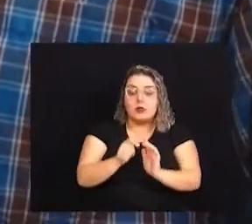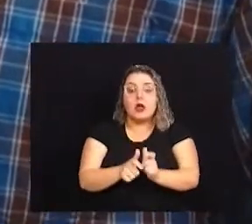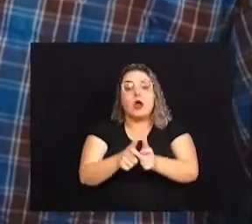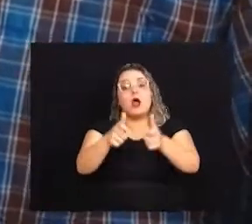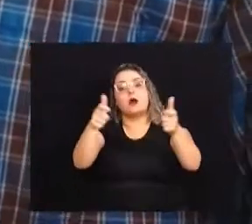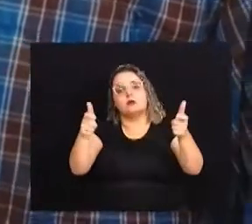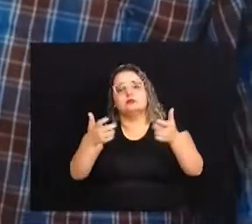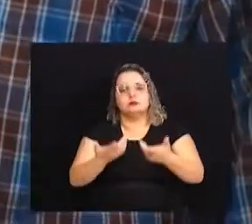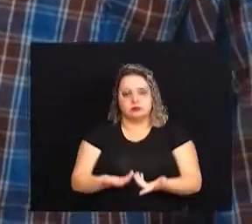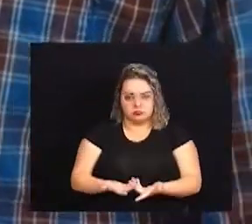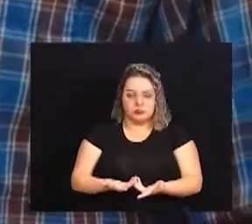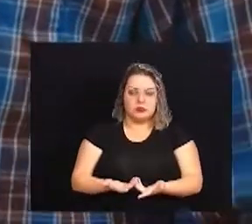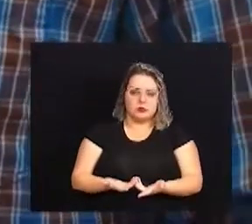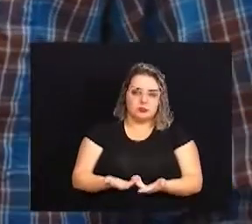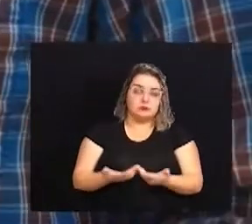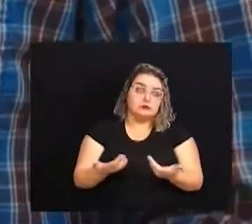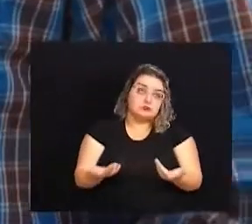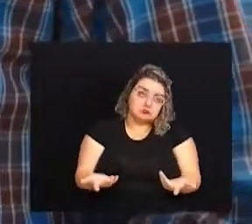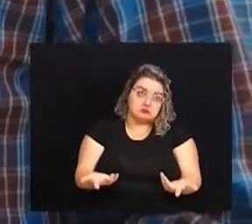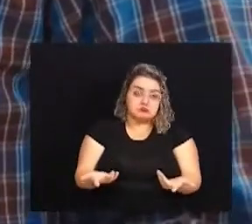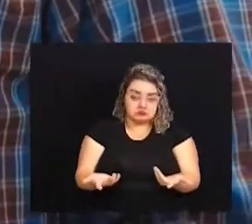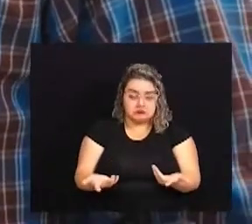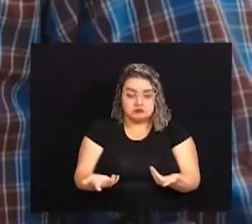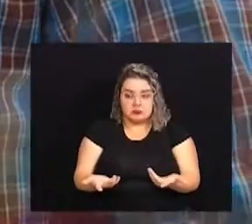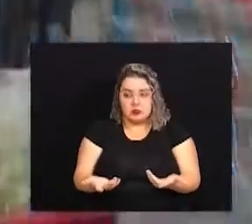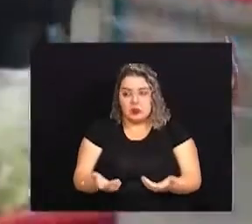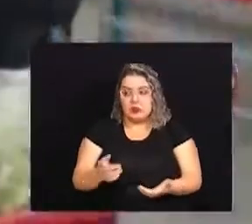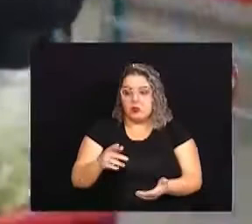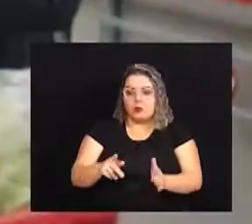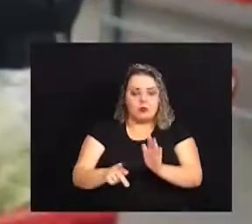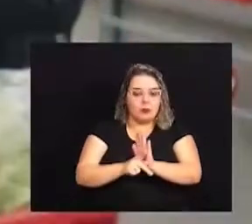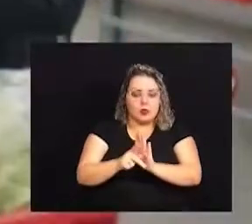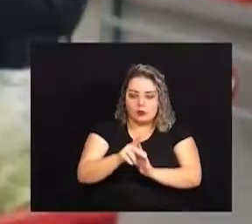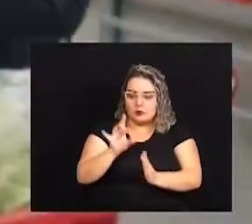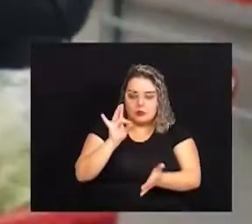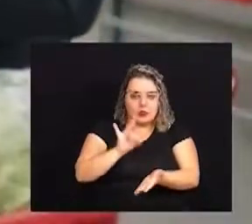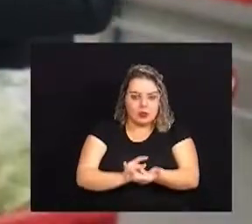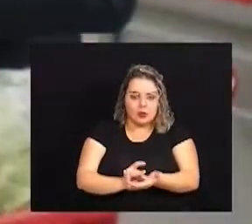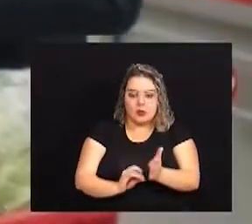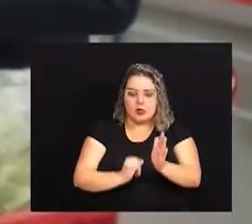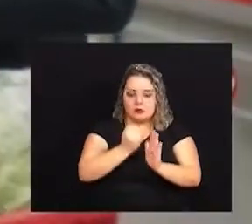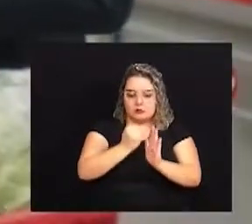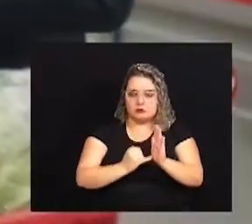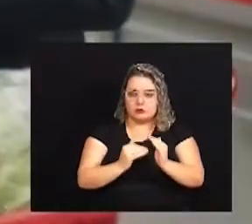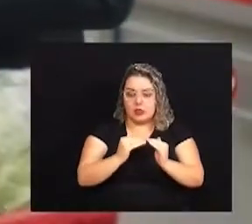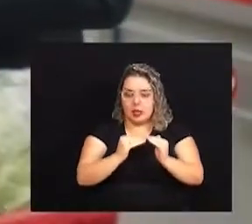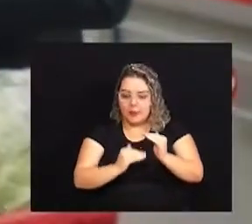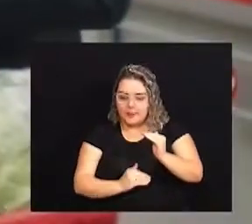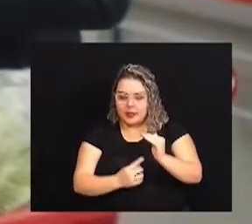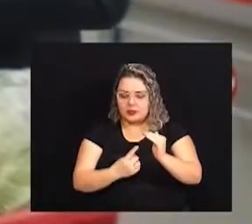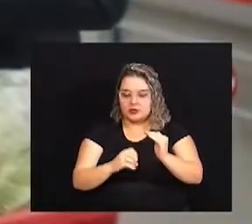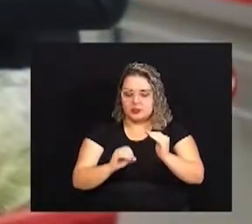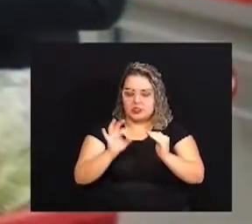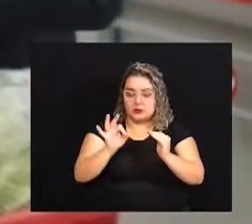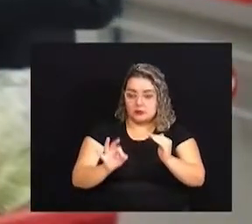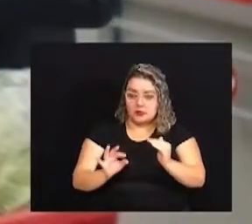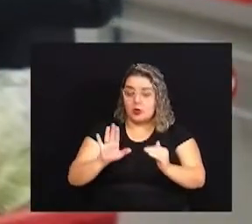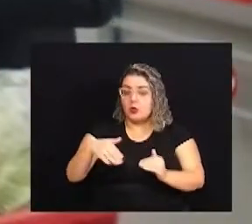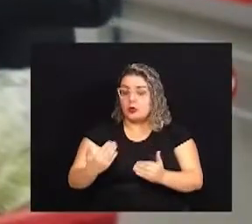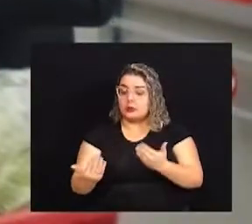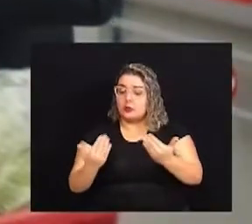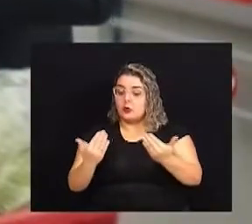inflação muito alta, mesmo com o Plano Real, que a inflação se estabilizou abaixo dos